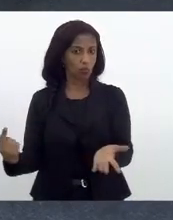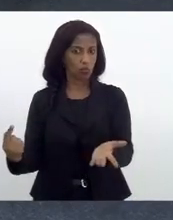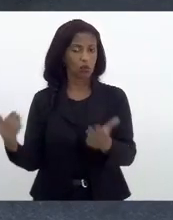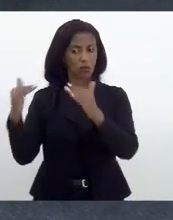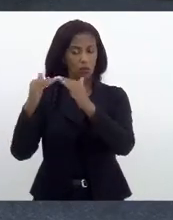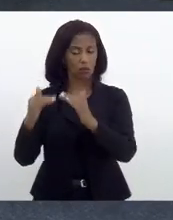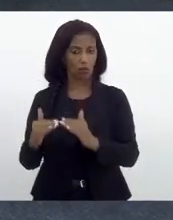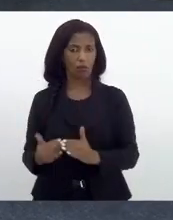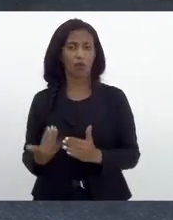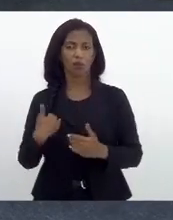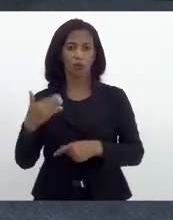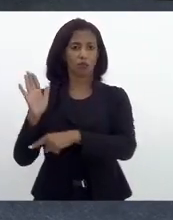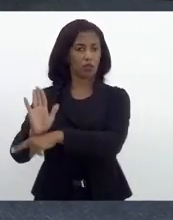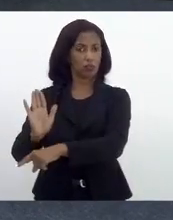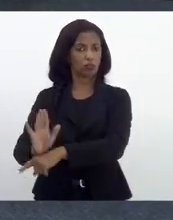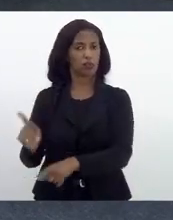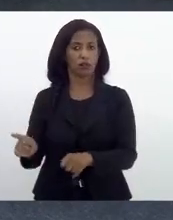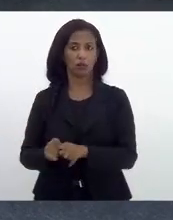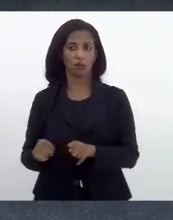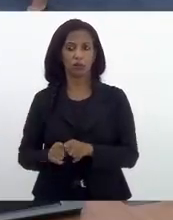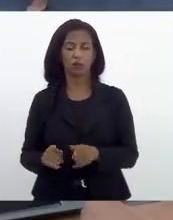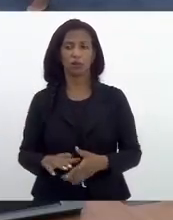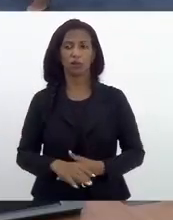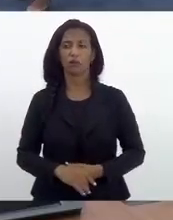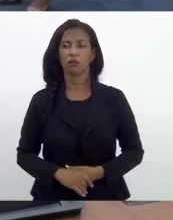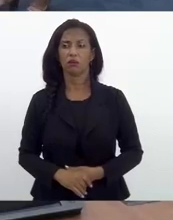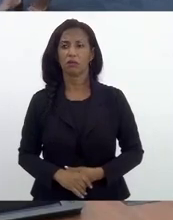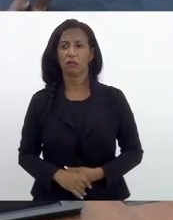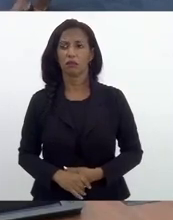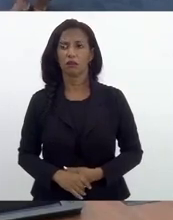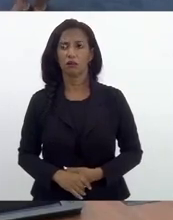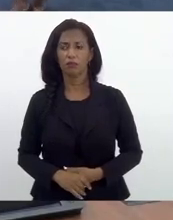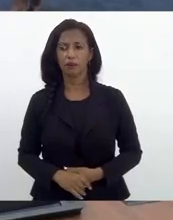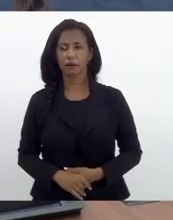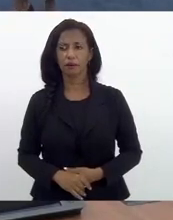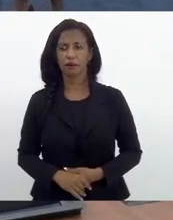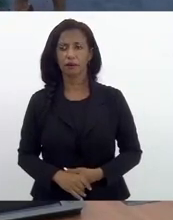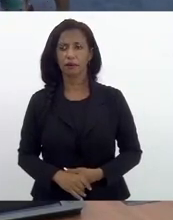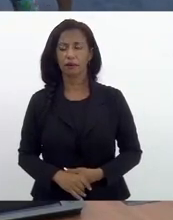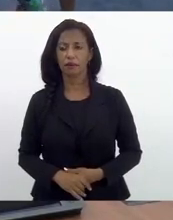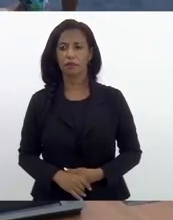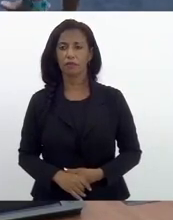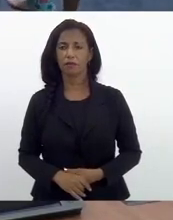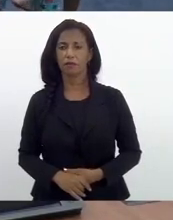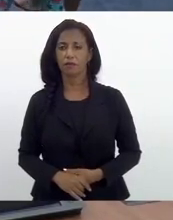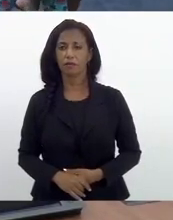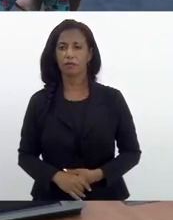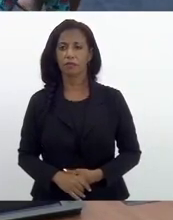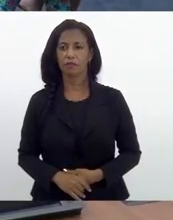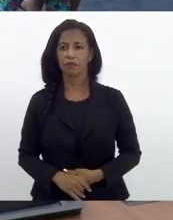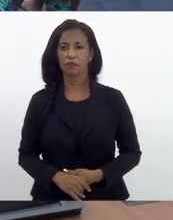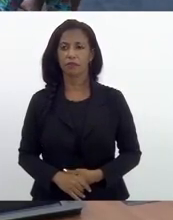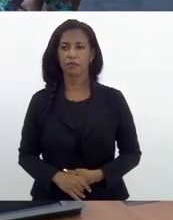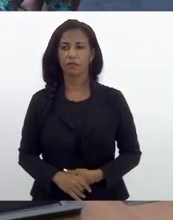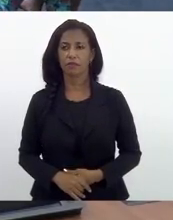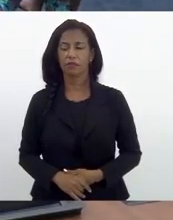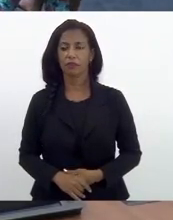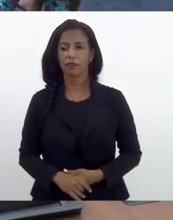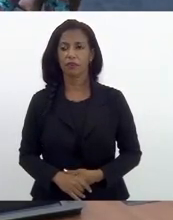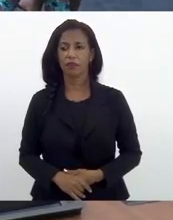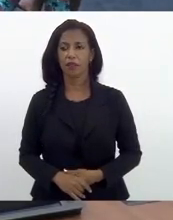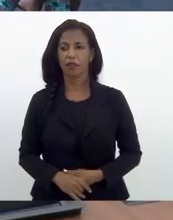nós estamos contribuindo também deputada Marta Rocha por favor depois Charles de Valdeck presidente boa tarde